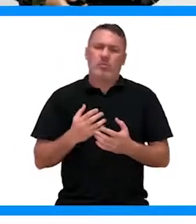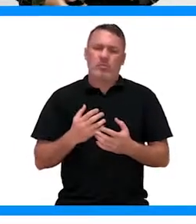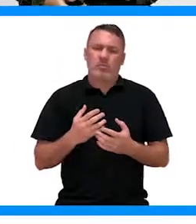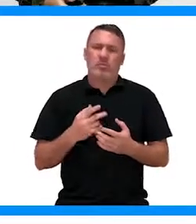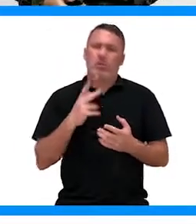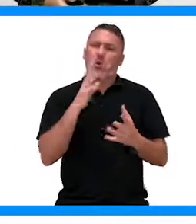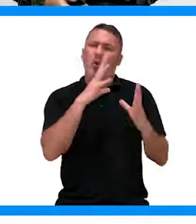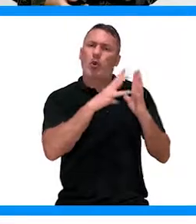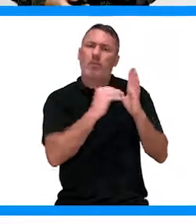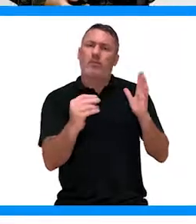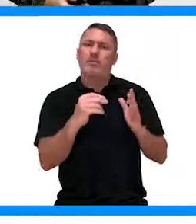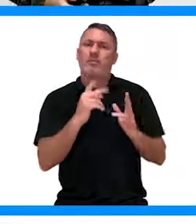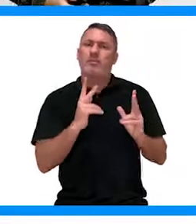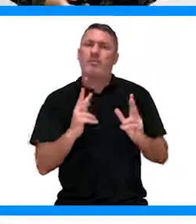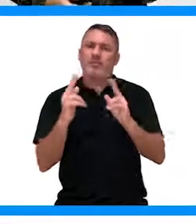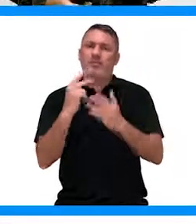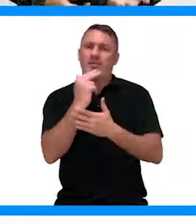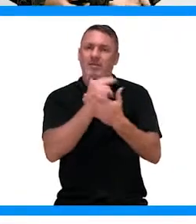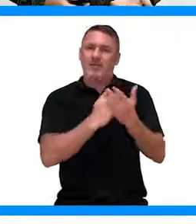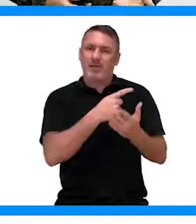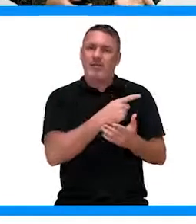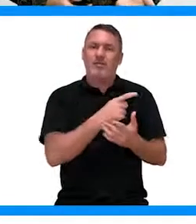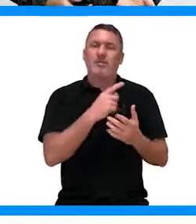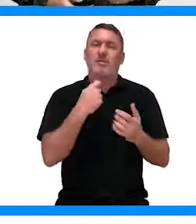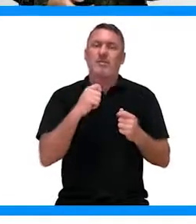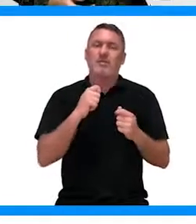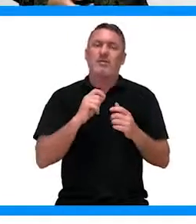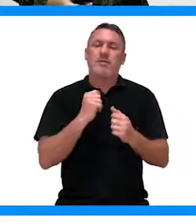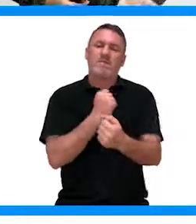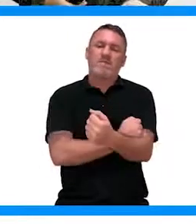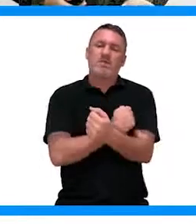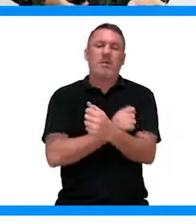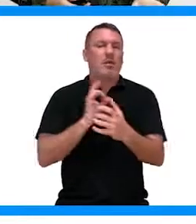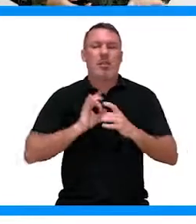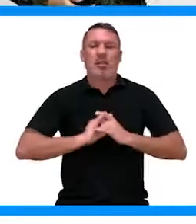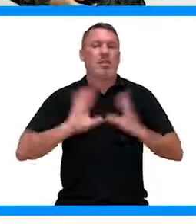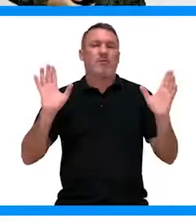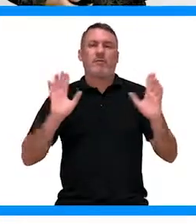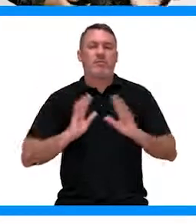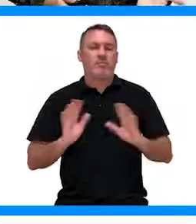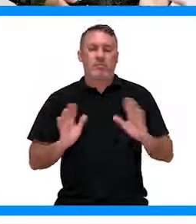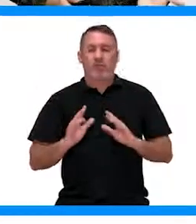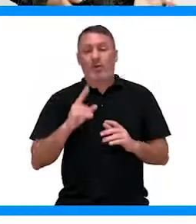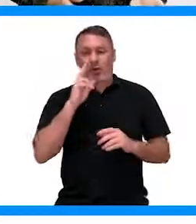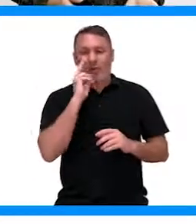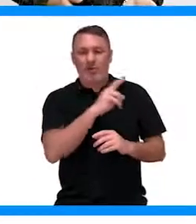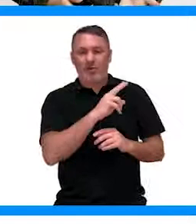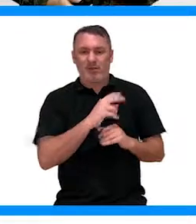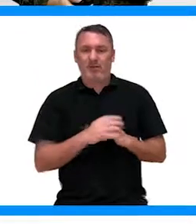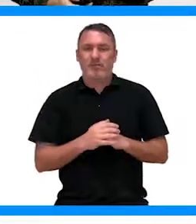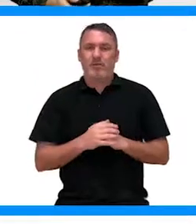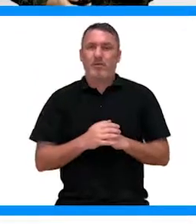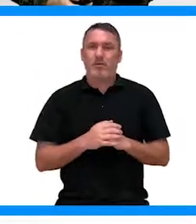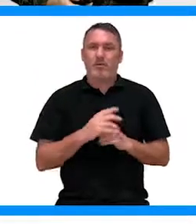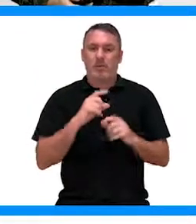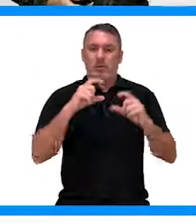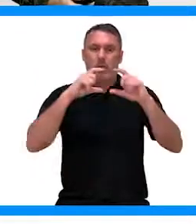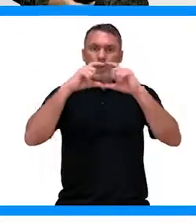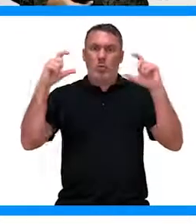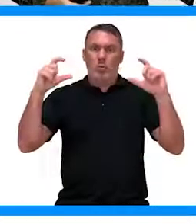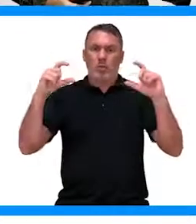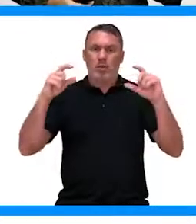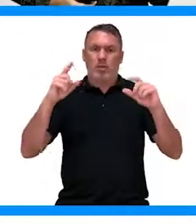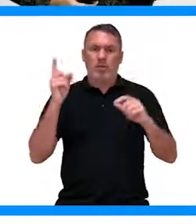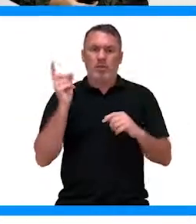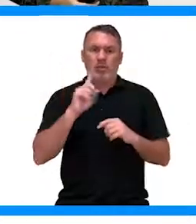apelativa em relação ao fumo, né? Apelando as pessoas a não fumarem. Reparem,